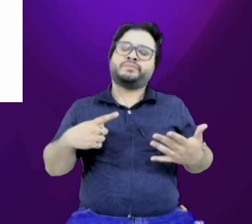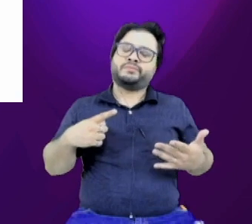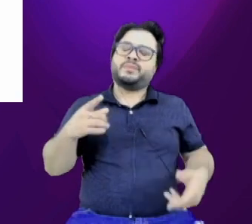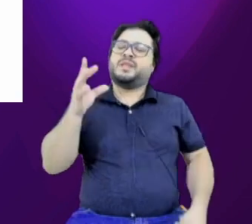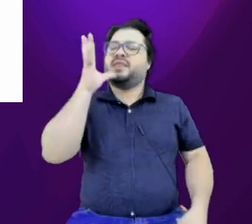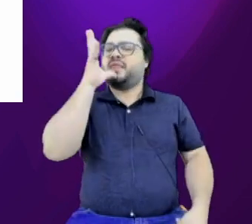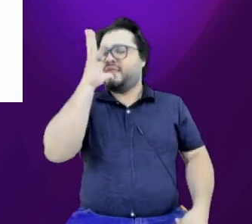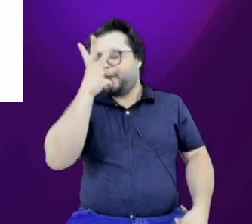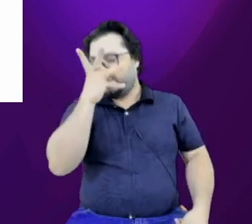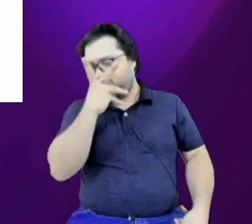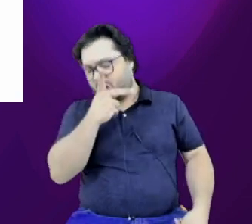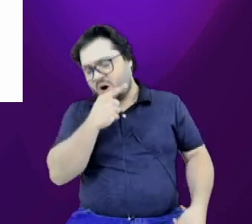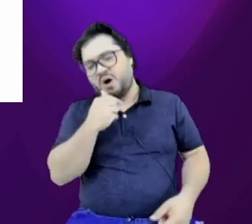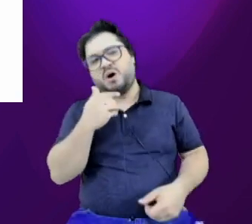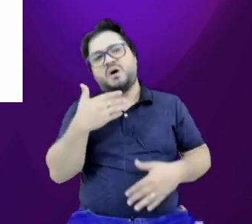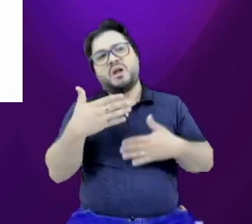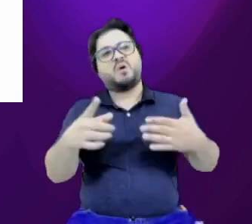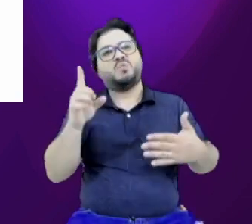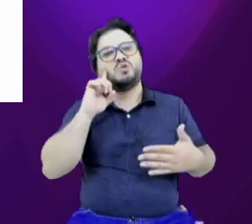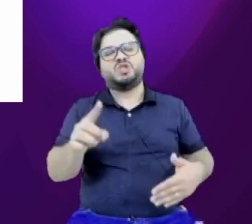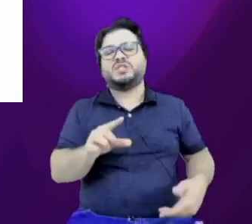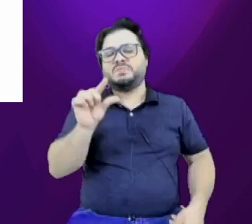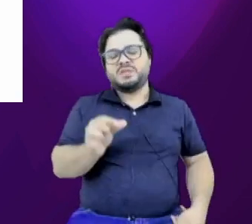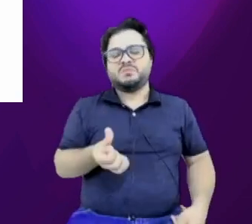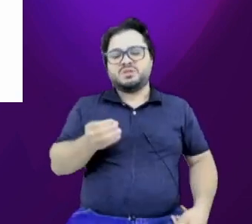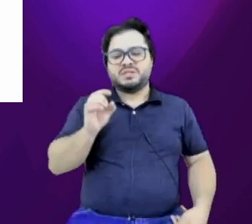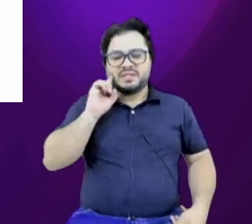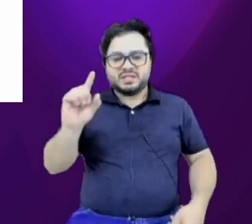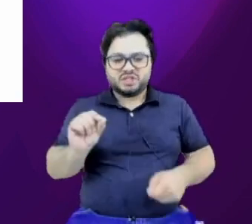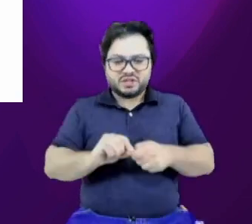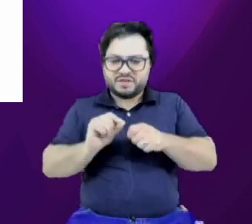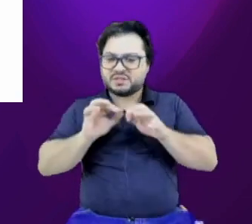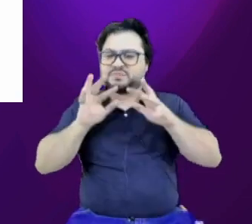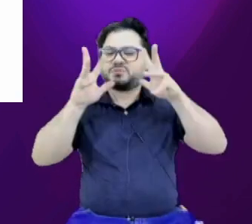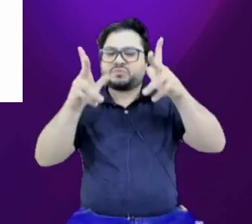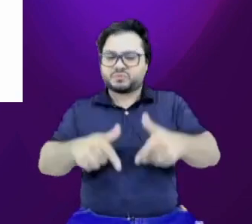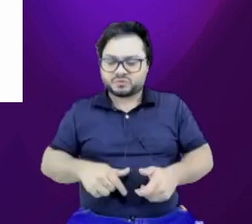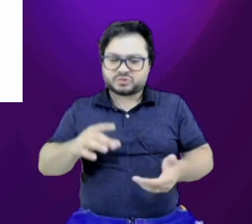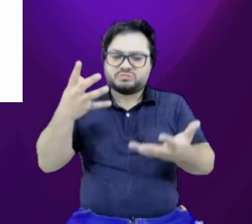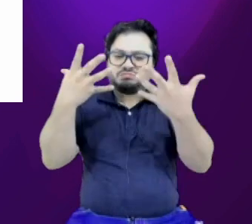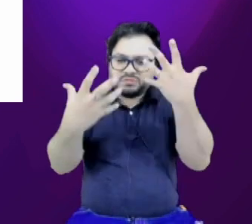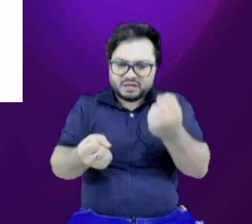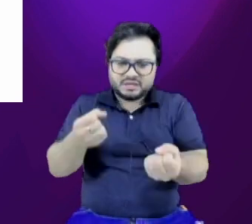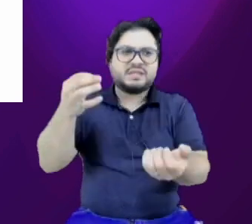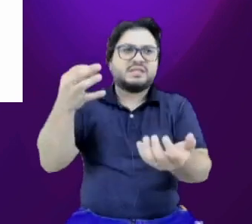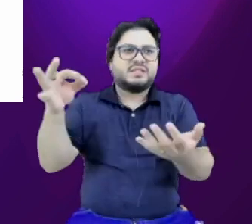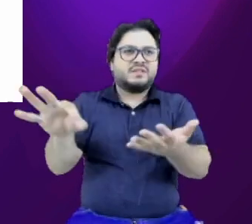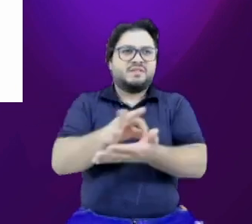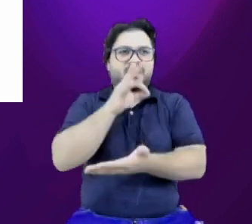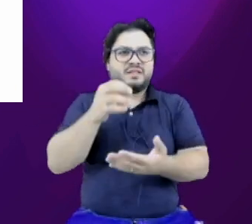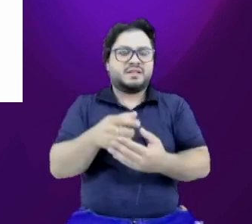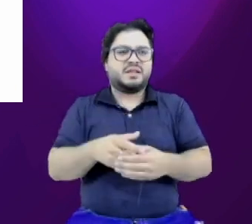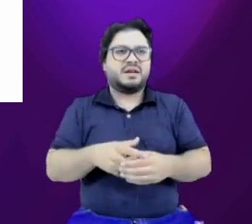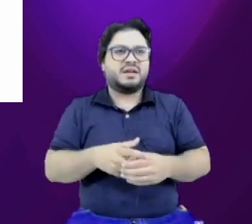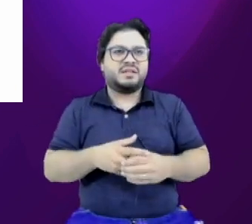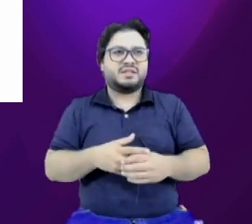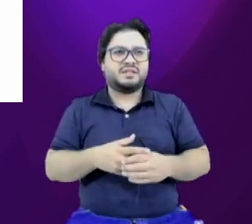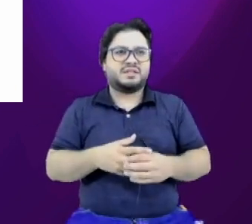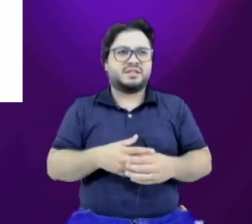vários dias, né? No mínimo 60 dias, fazendo toda essa validação do processo de digitalização,